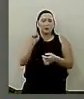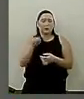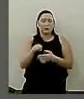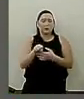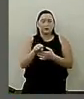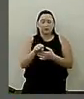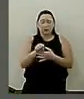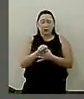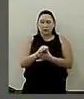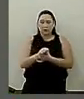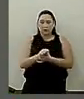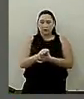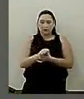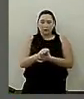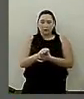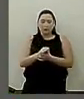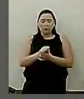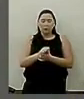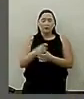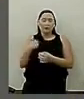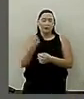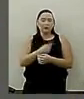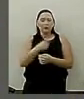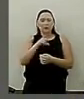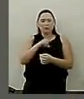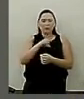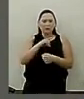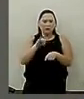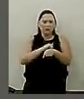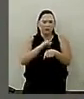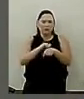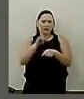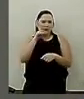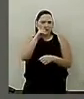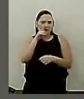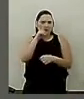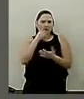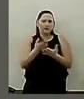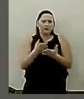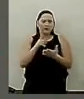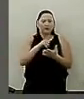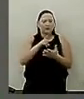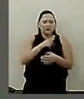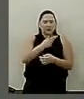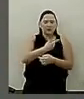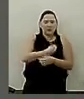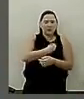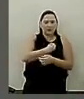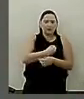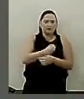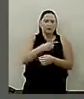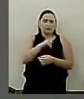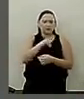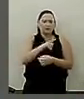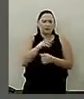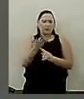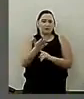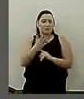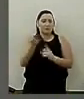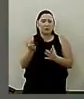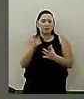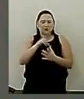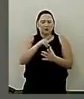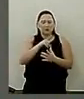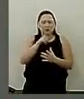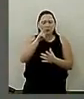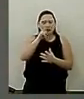crises no casamento. Nós enfrentamos, às vezes, perigos em que a nossa vida, de fato, é colocada em risco